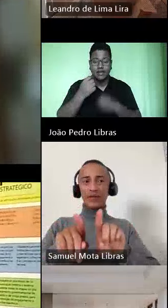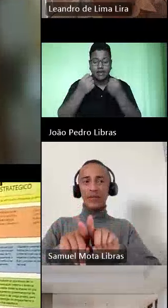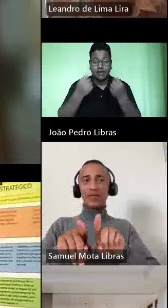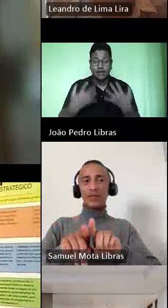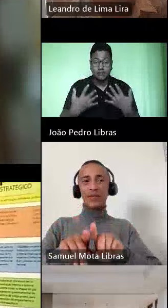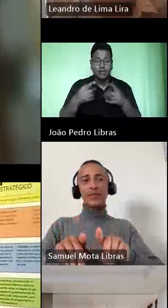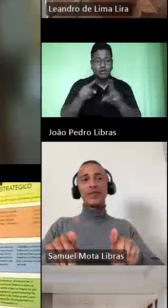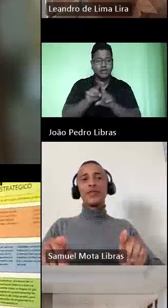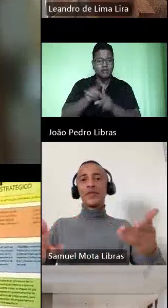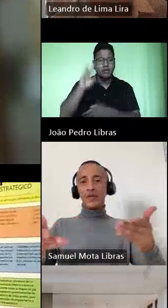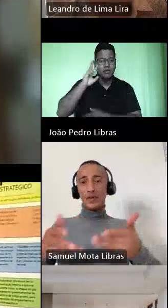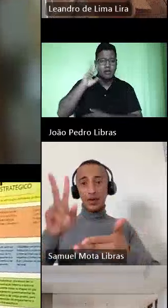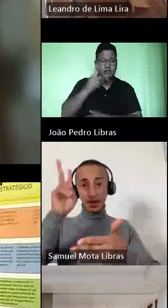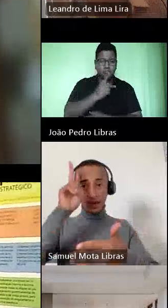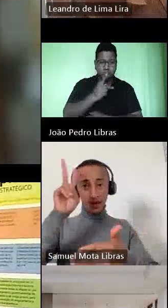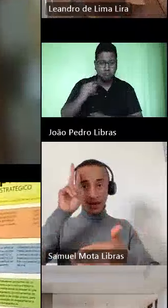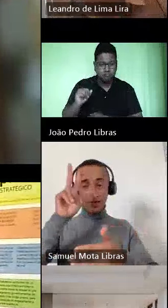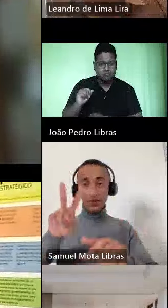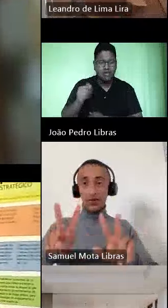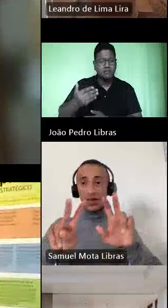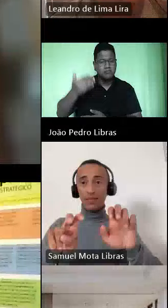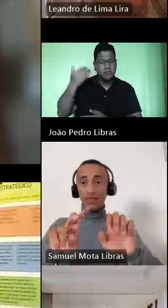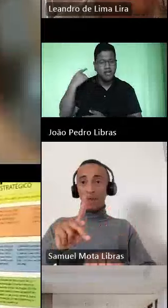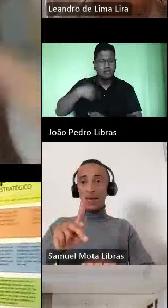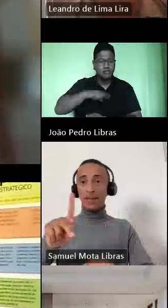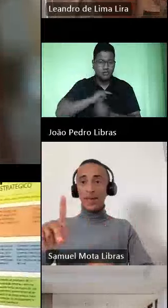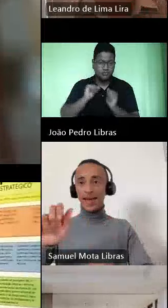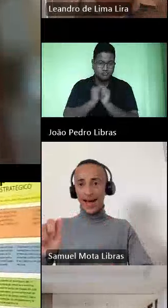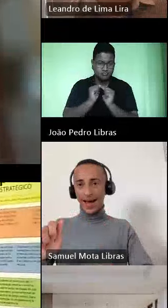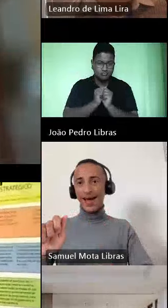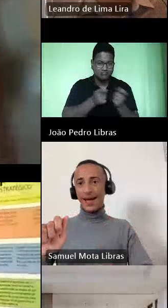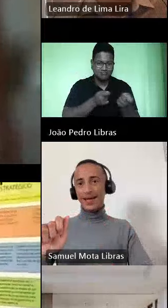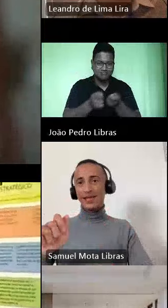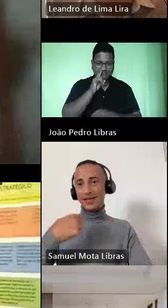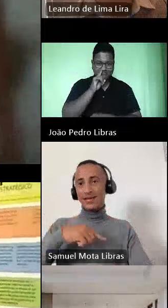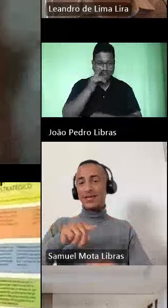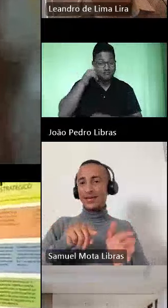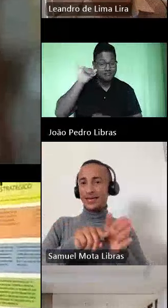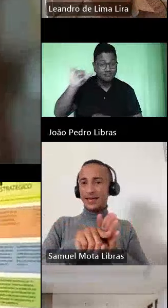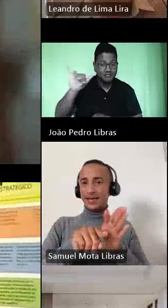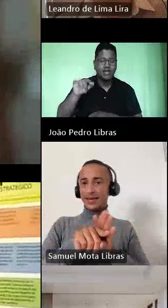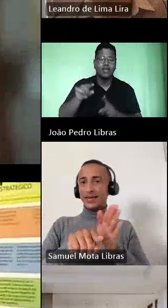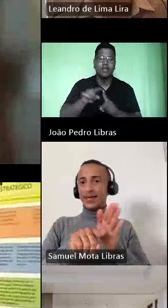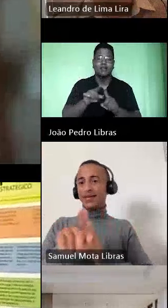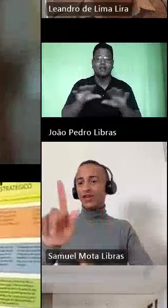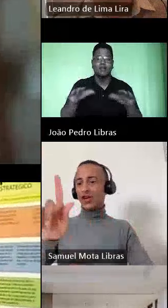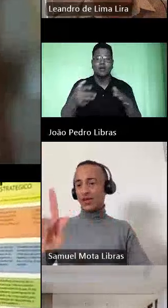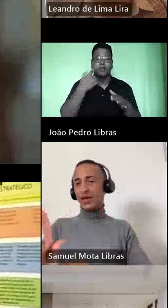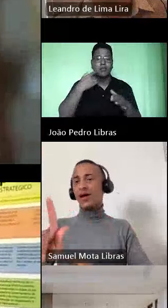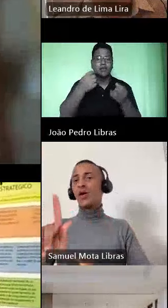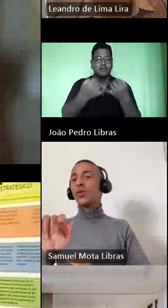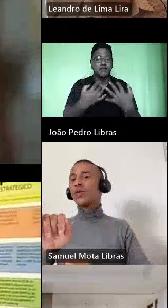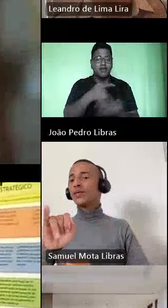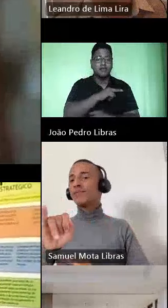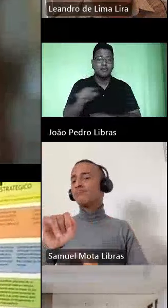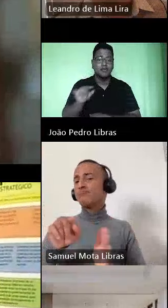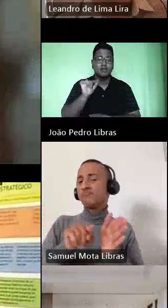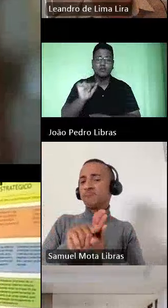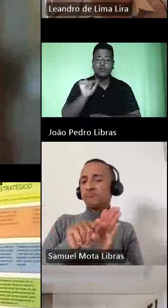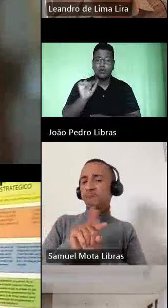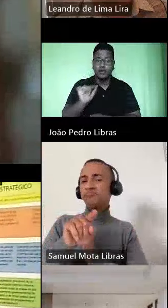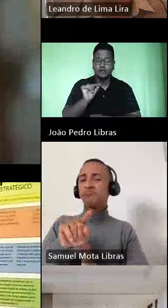justamente do PPA né quando a gente tava fazendo juntos ali a gestão de riscos concomitante assim gente para explicar a a a o